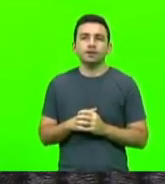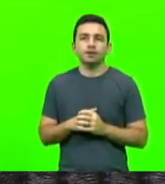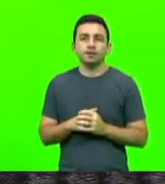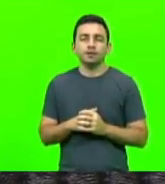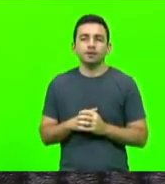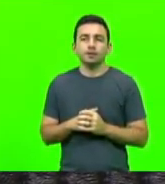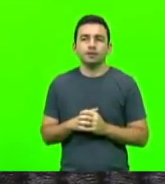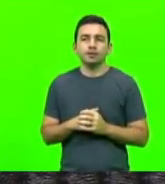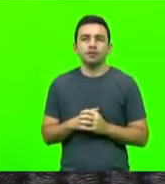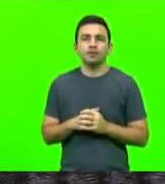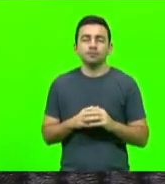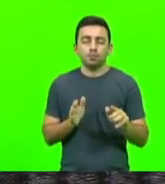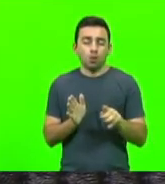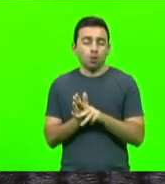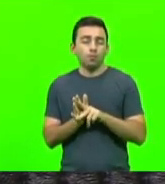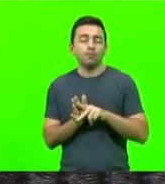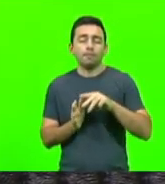do nosso MEC,